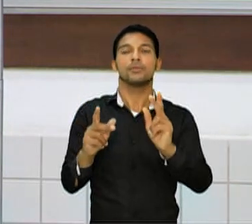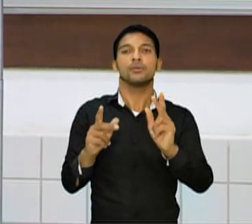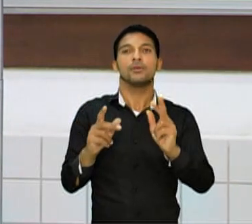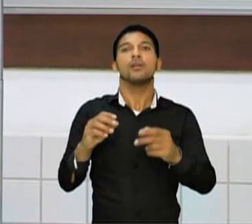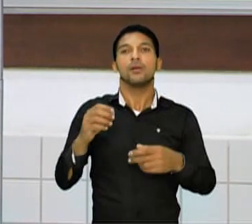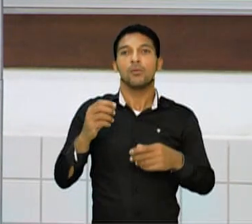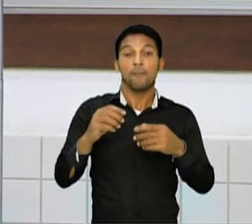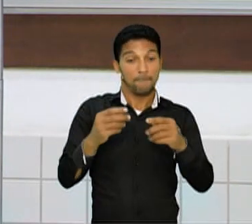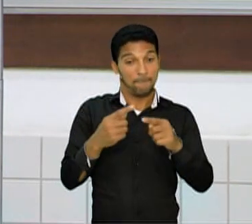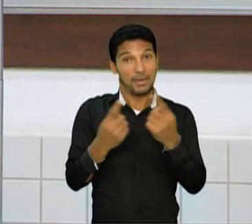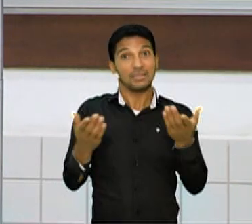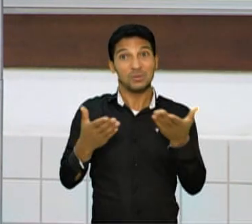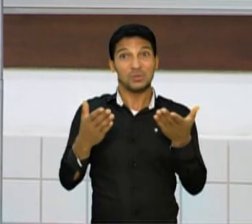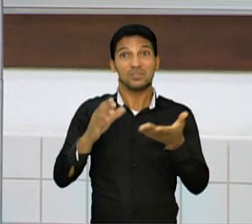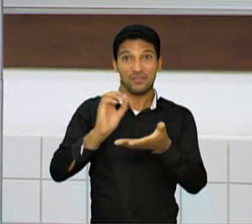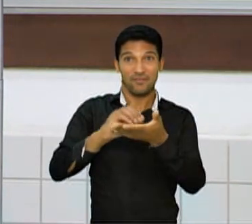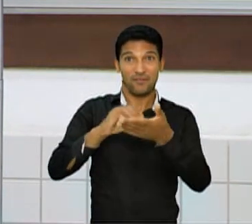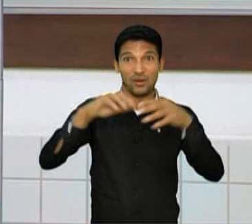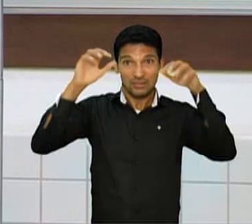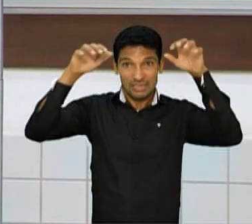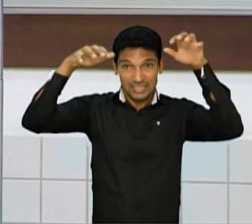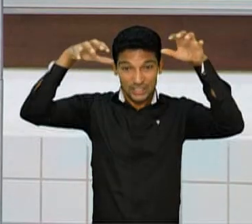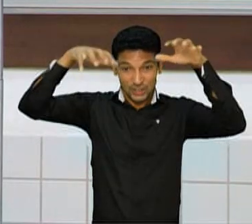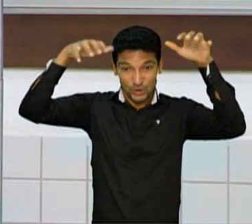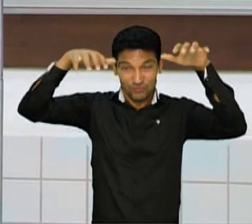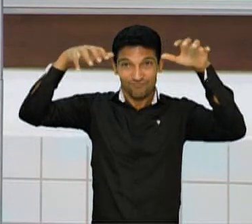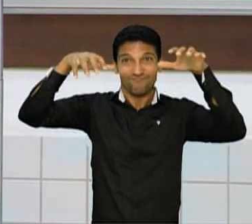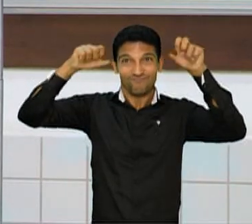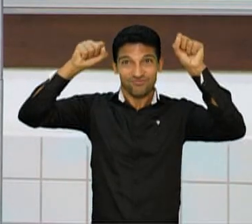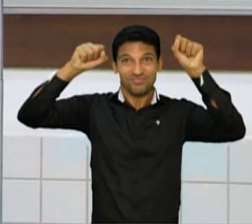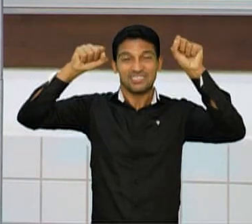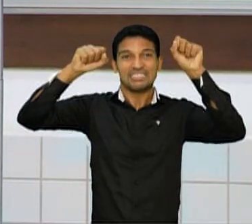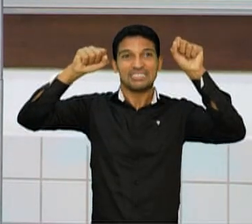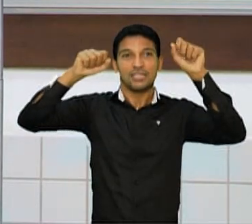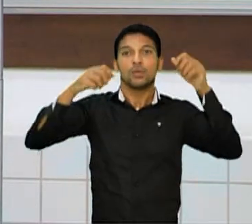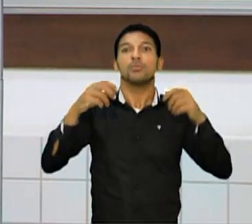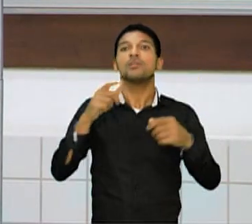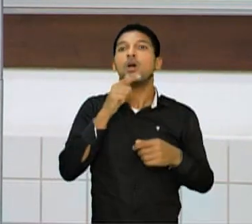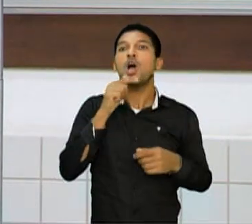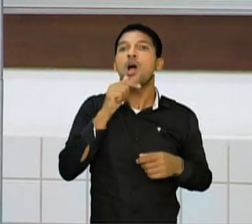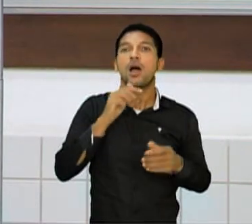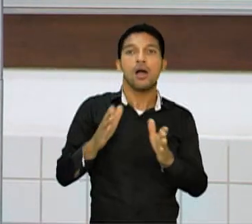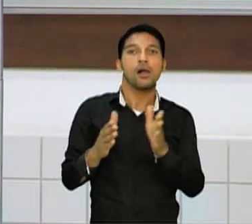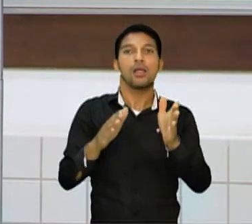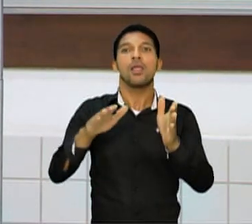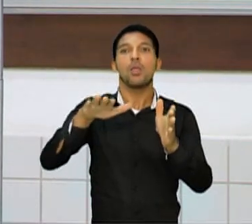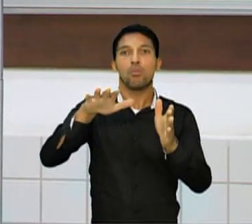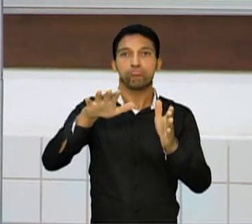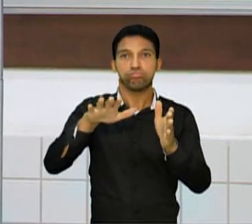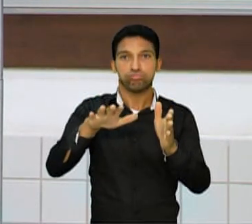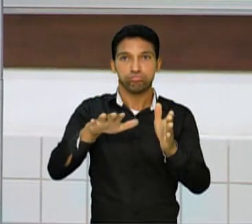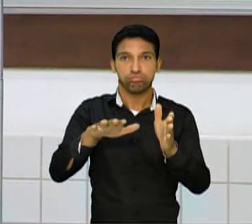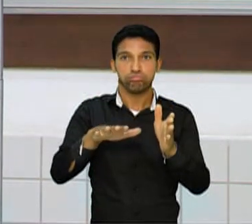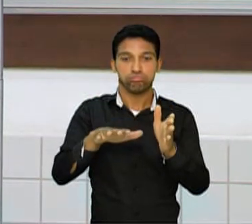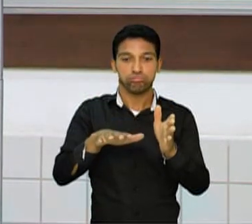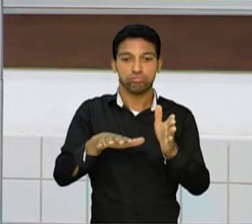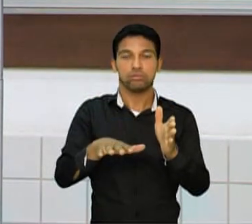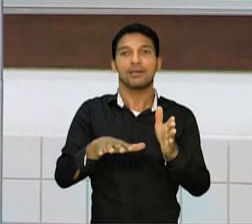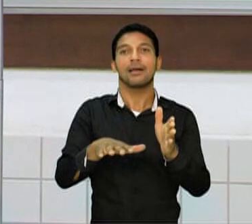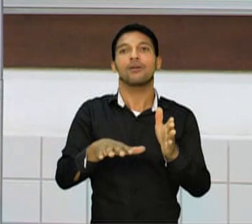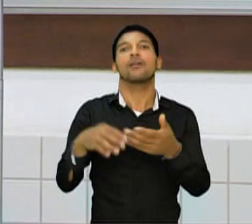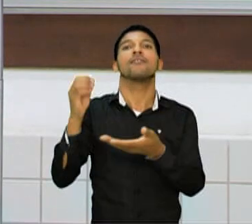falta de chuvas e, por isso, diminuição dos volumes de água represados e, por consequência,